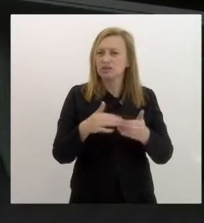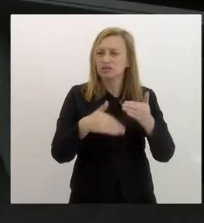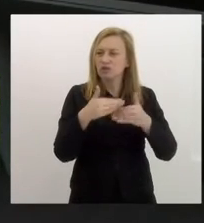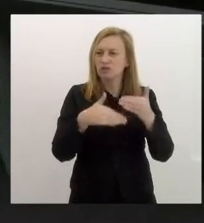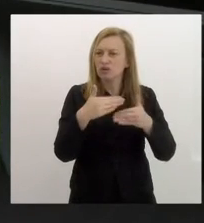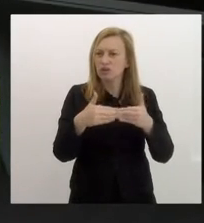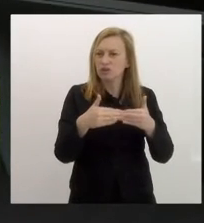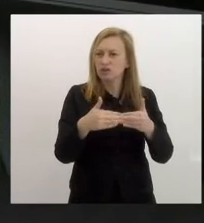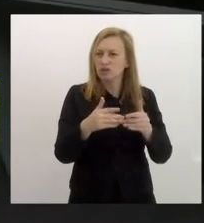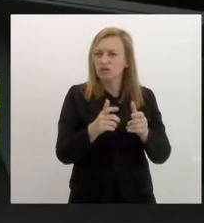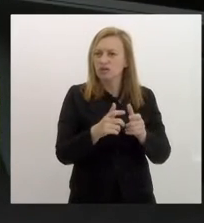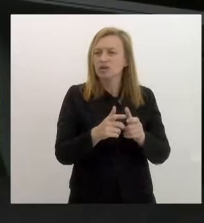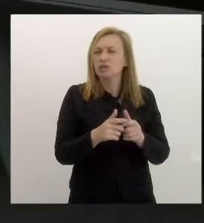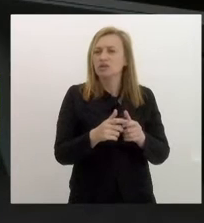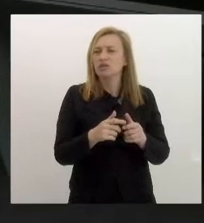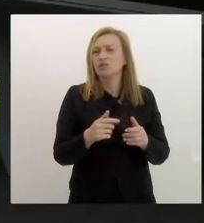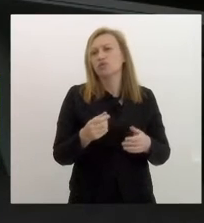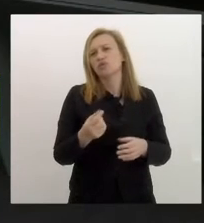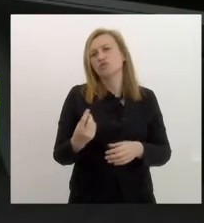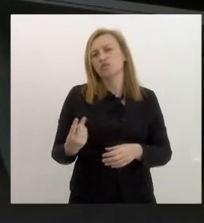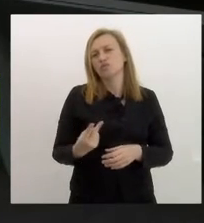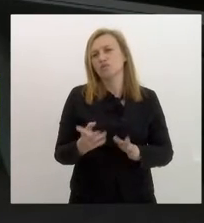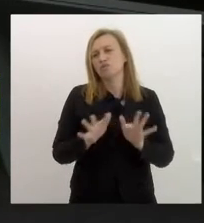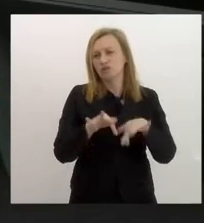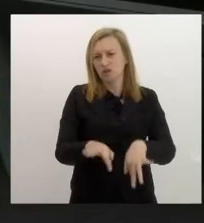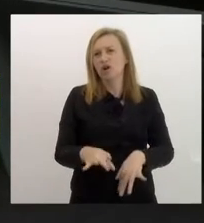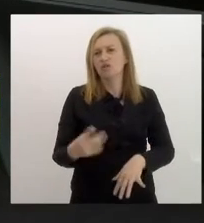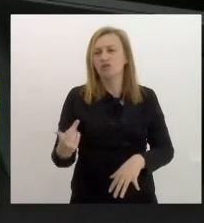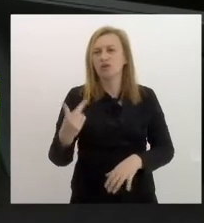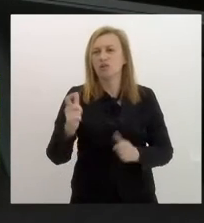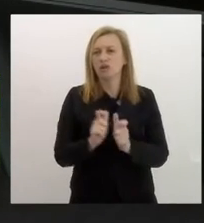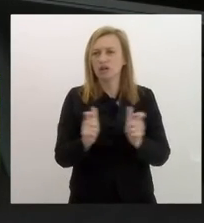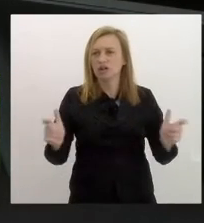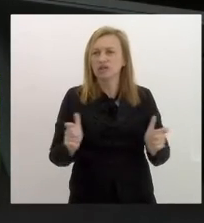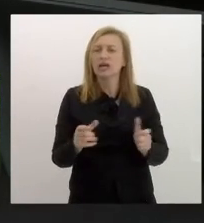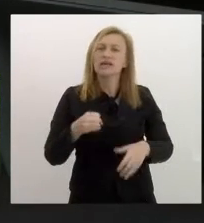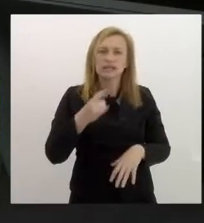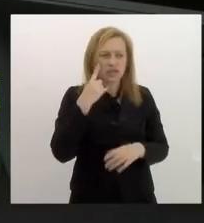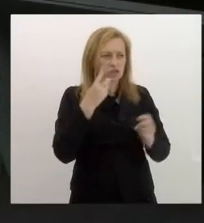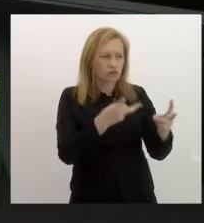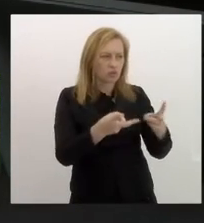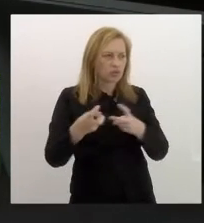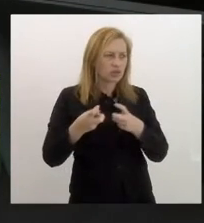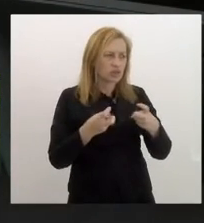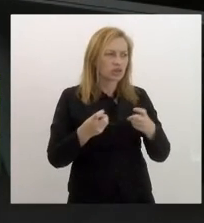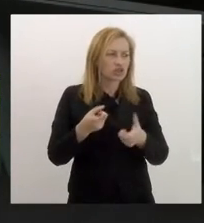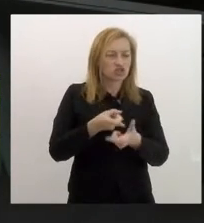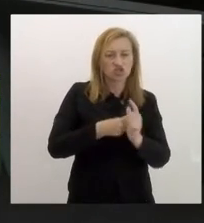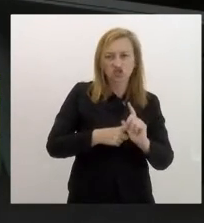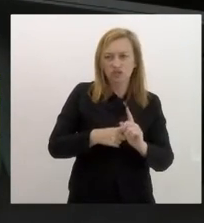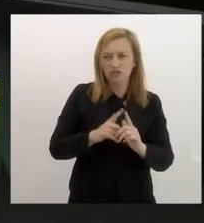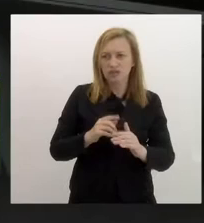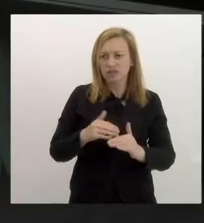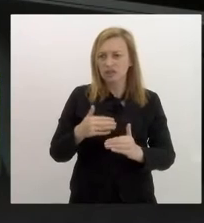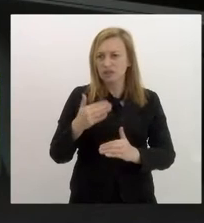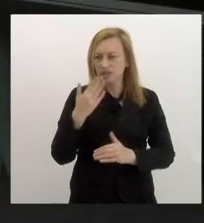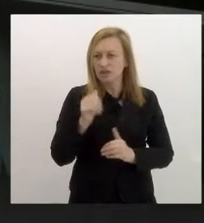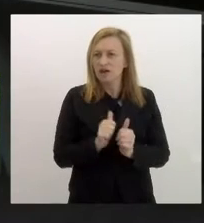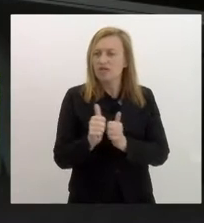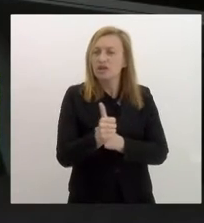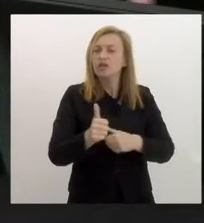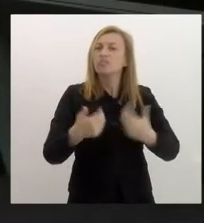depois no final vai ter um valor maior para que a gente faça a face a esses valores que a Gente terá que pagar de dívida na frente nós